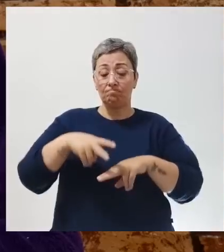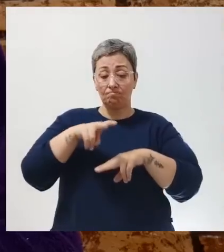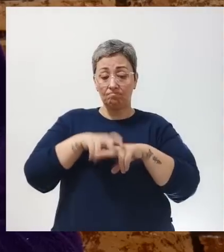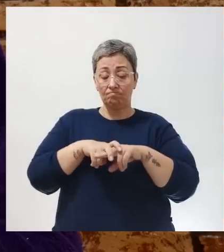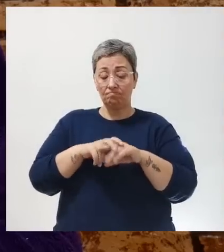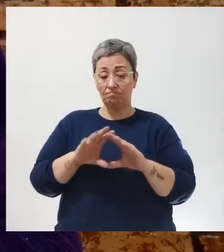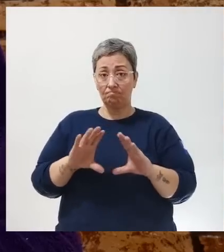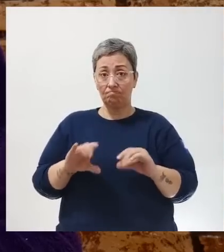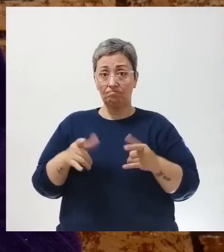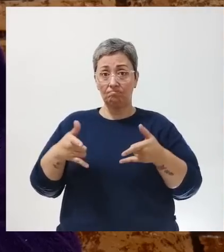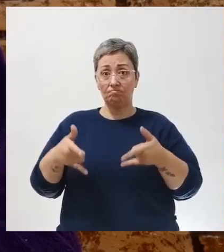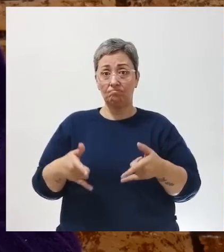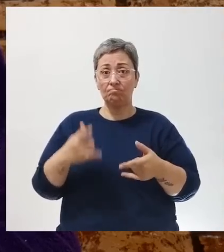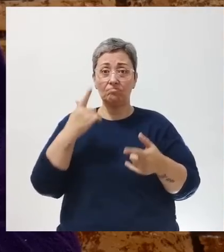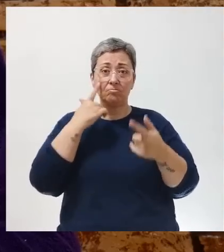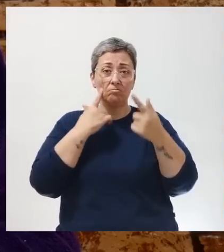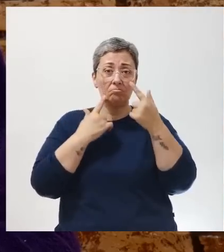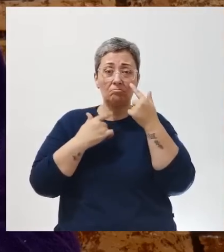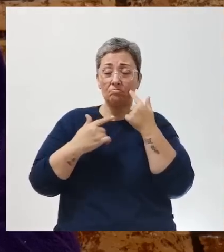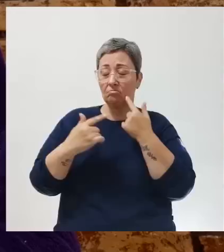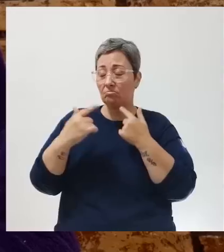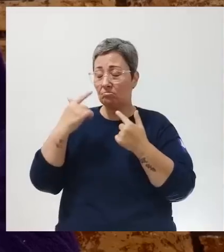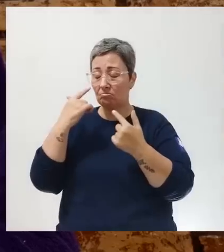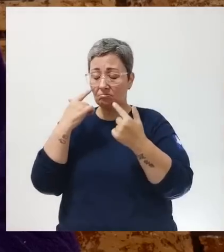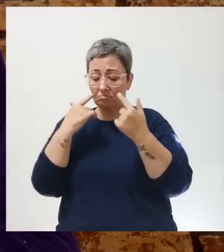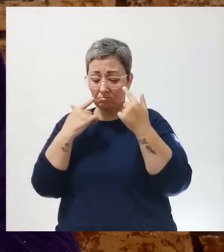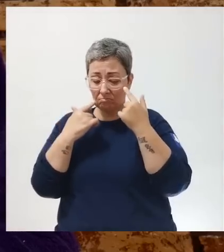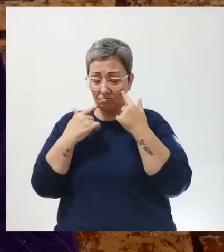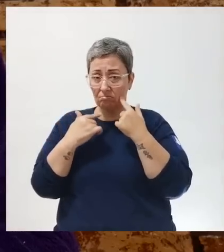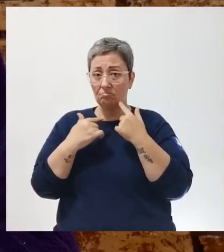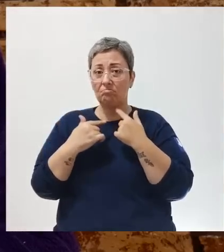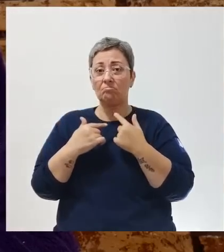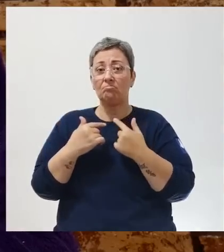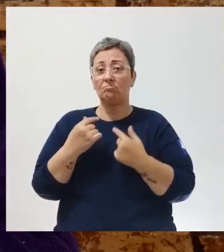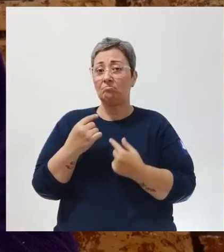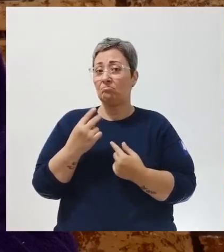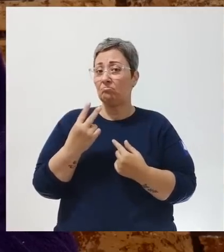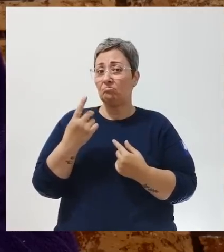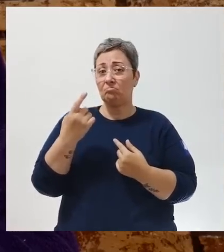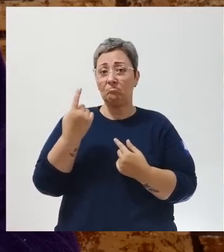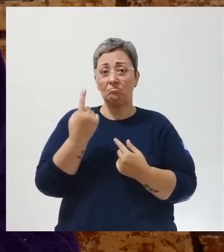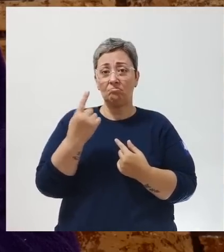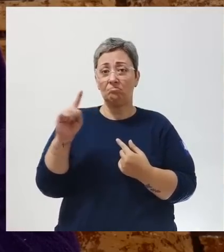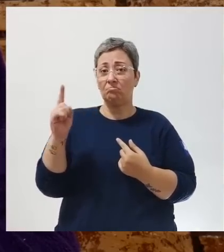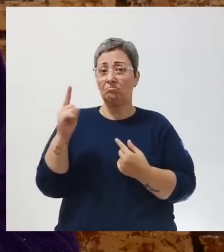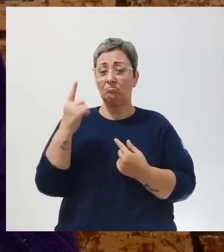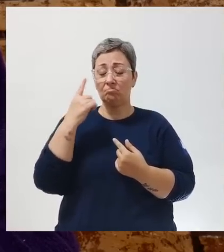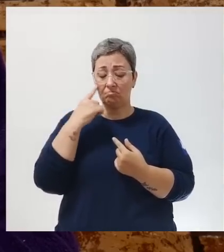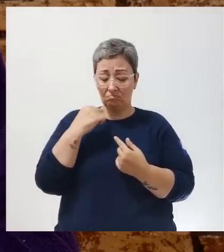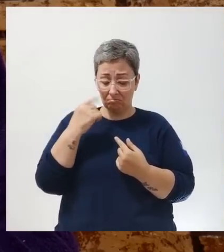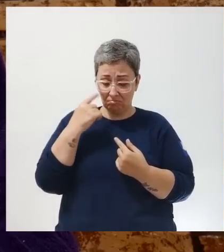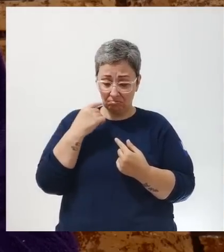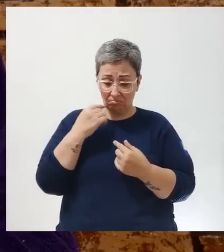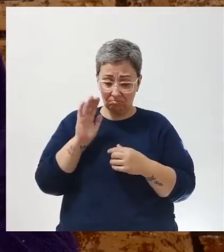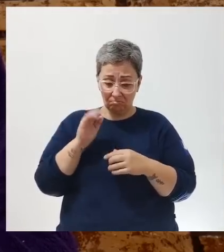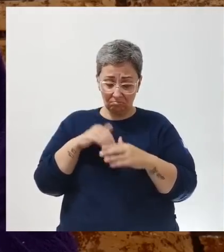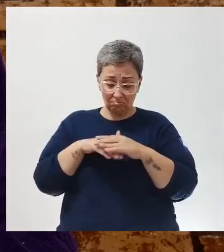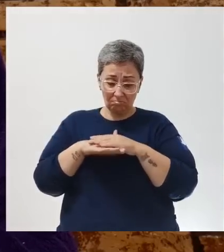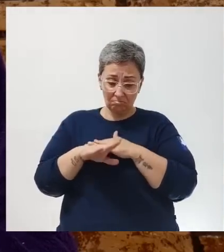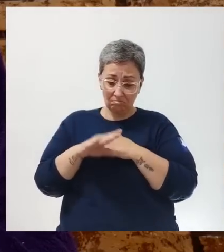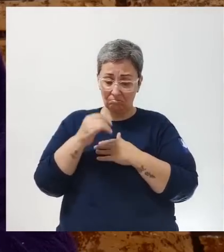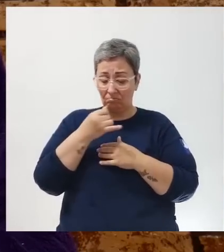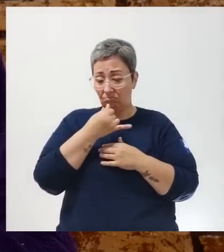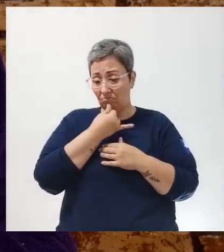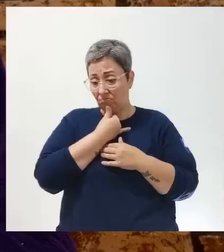Sentado na beira da cama, o rei chorou suas 2 últimas lágrimas, as que tinha guardado para a